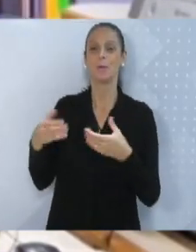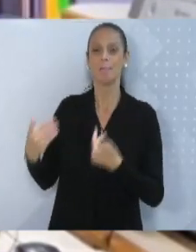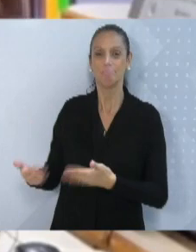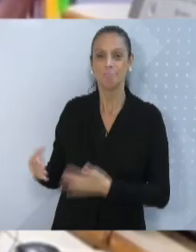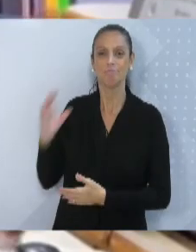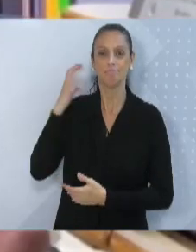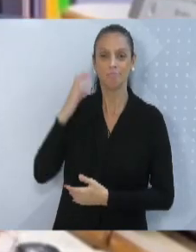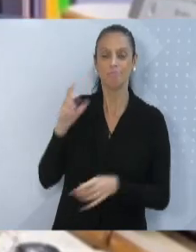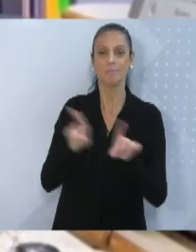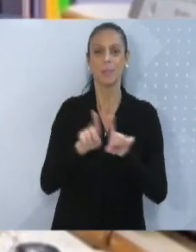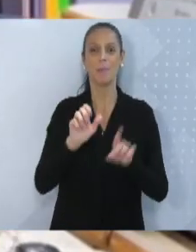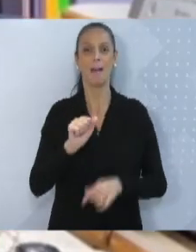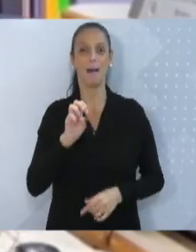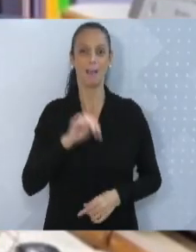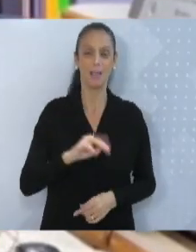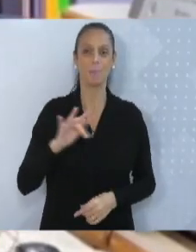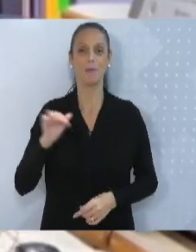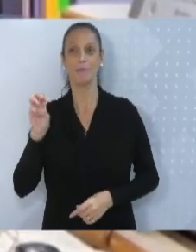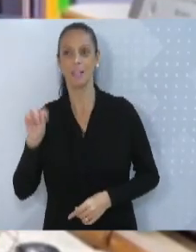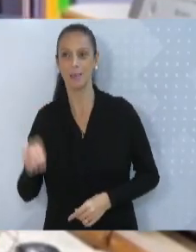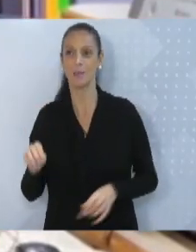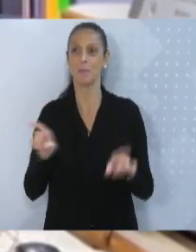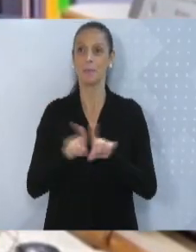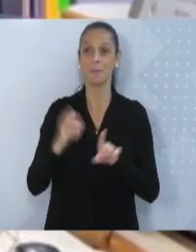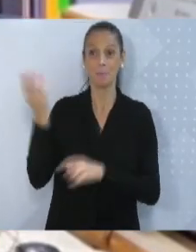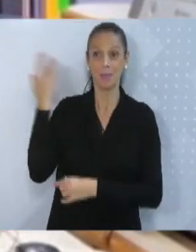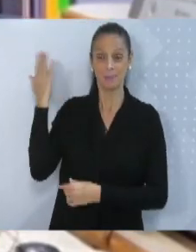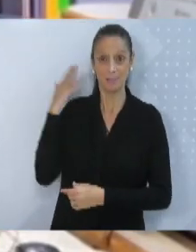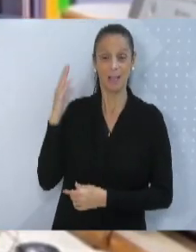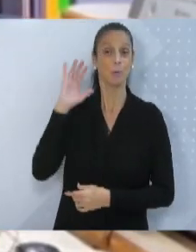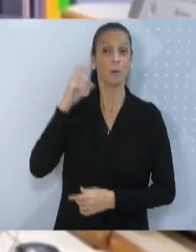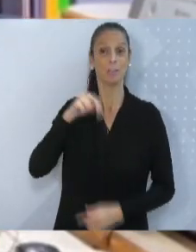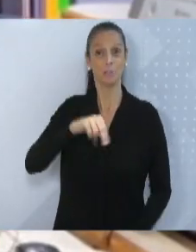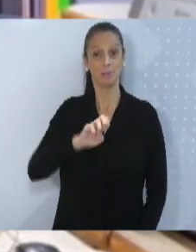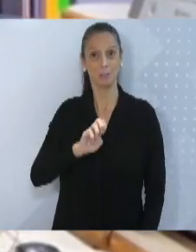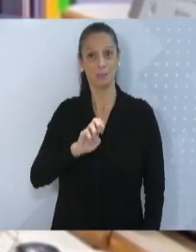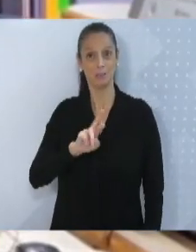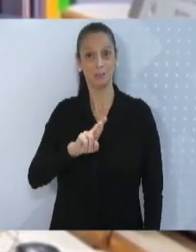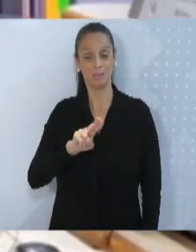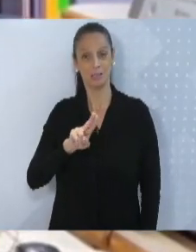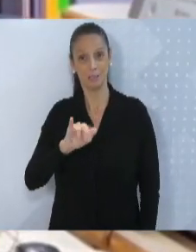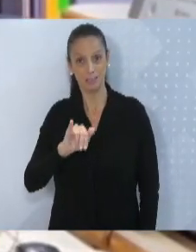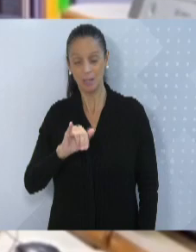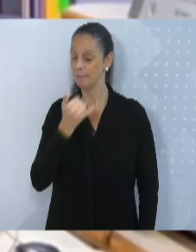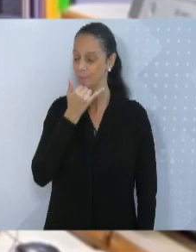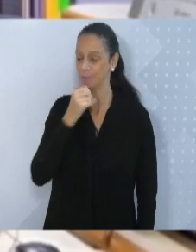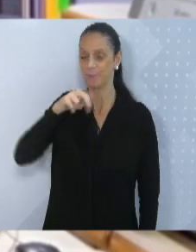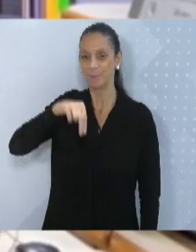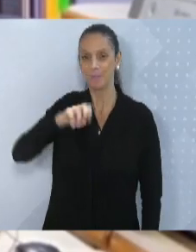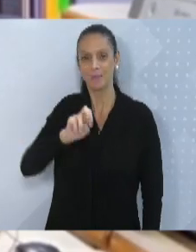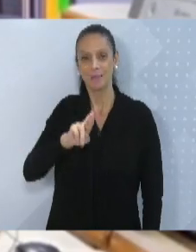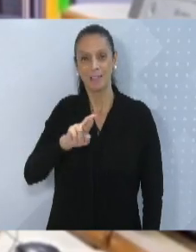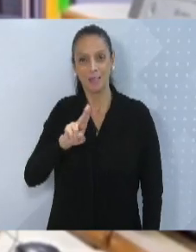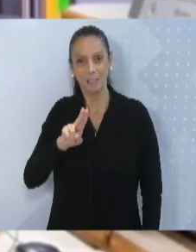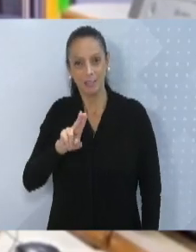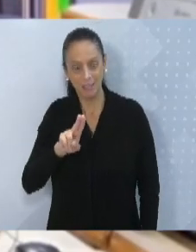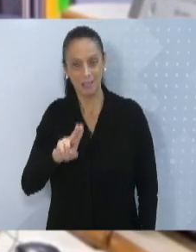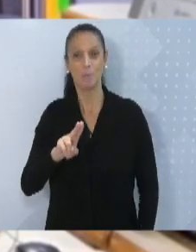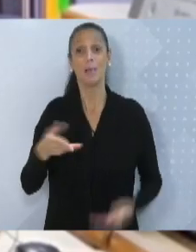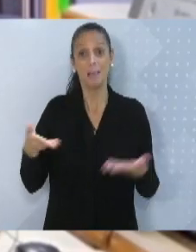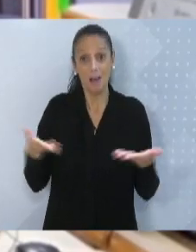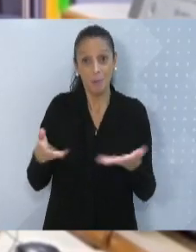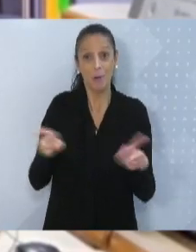com a Rádio Clube FM com a Saudosa rádio Nereu Ramos e agora filhando aí com a Jovem Pan Tamara